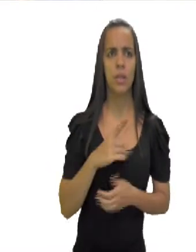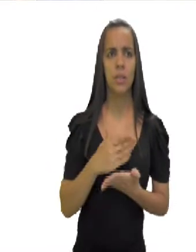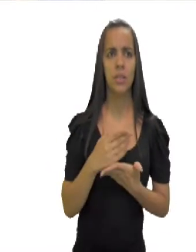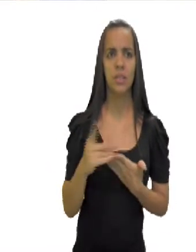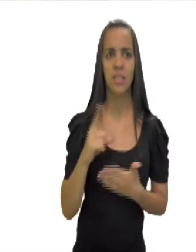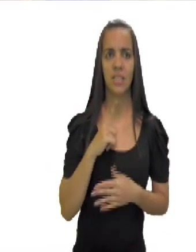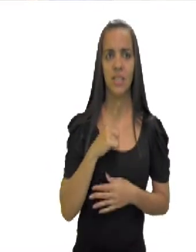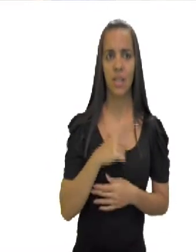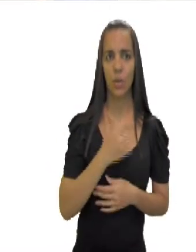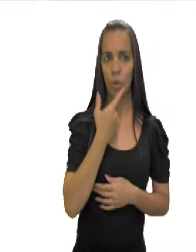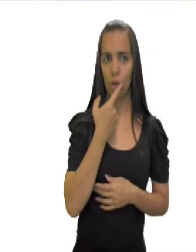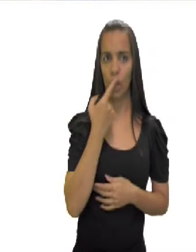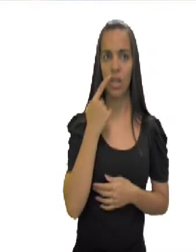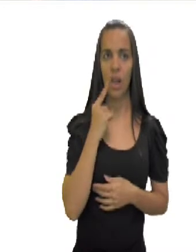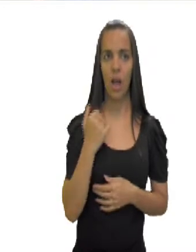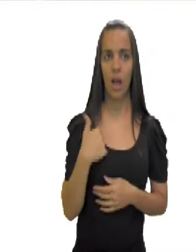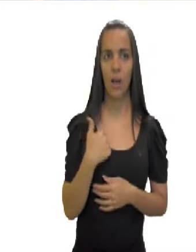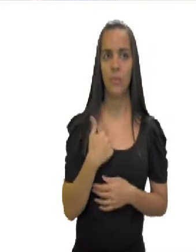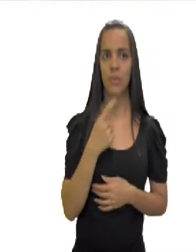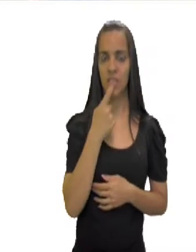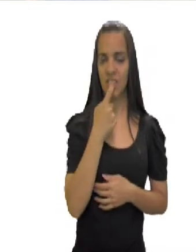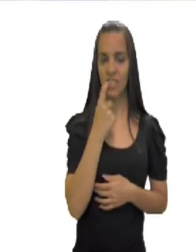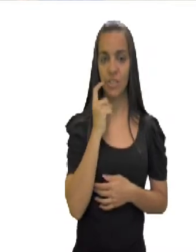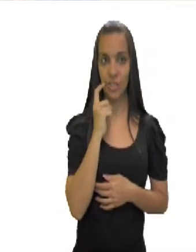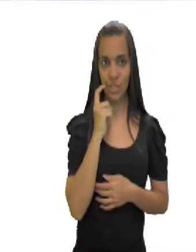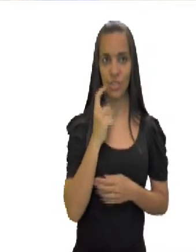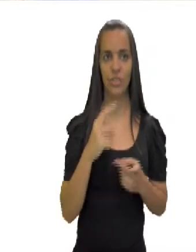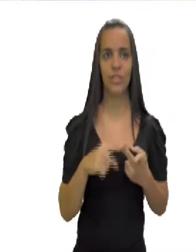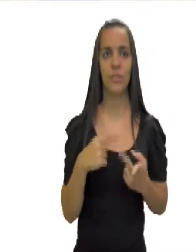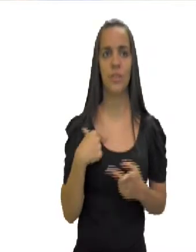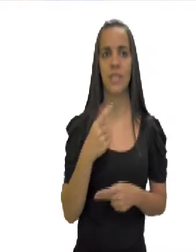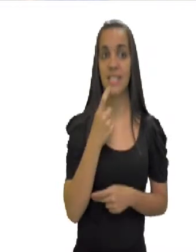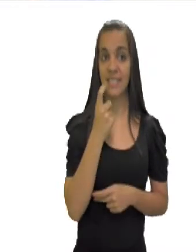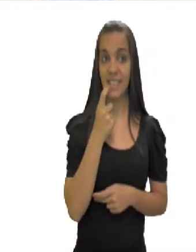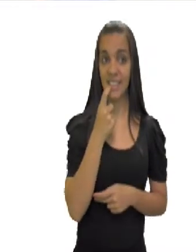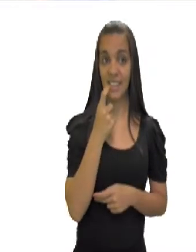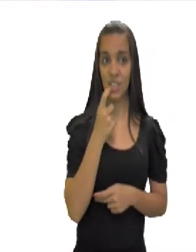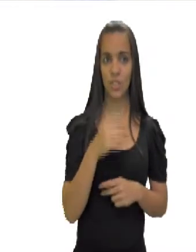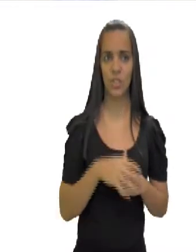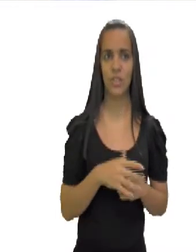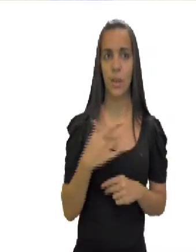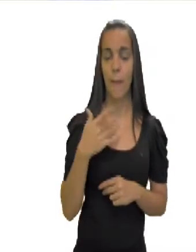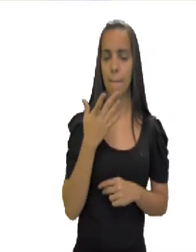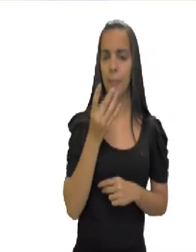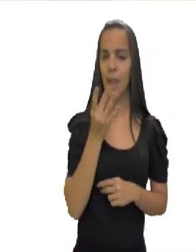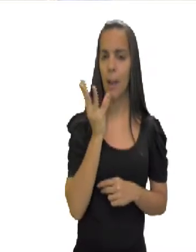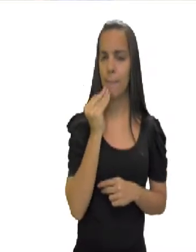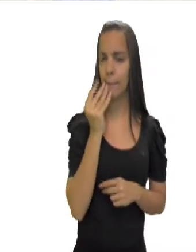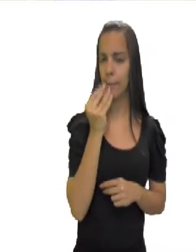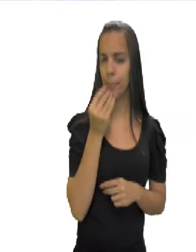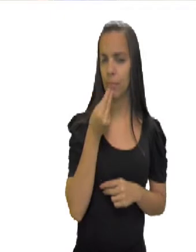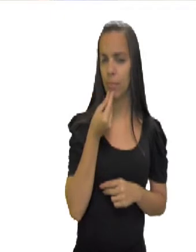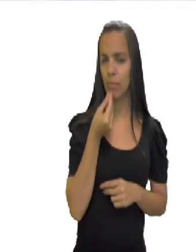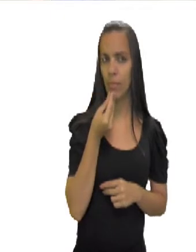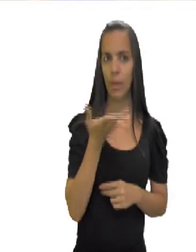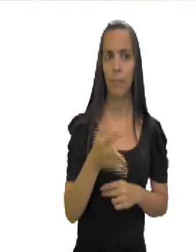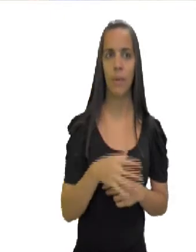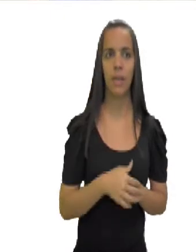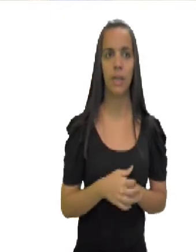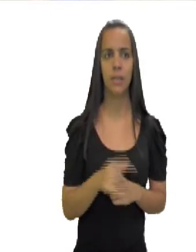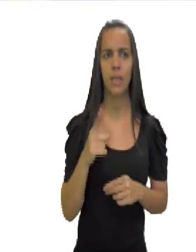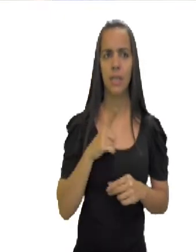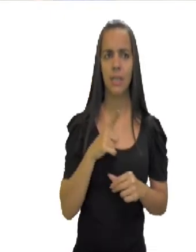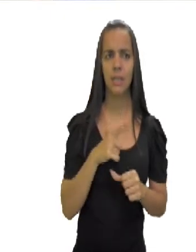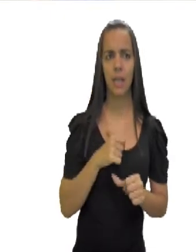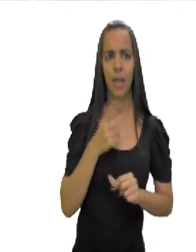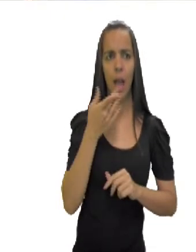e a língua trabalham para triturá-lo e umedecê-lo. Esse é o primeiro processo de